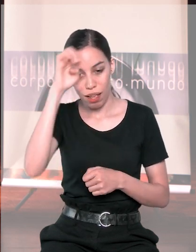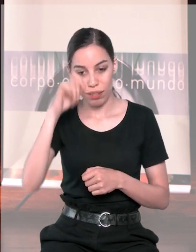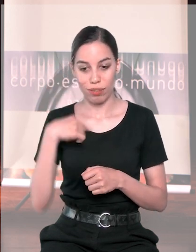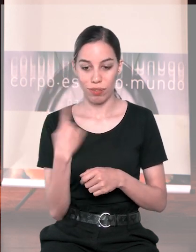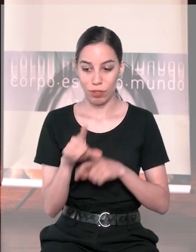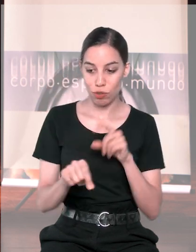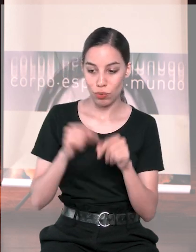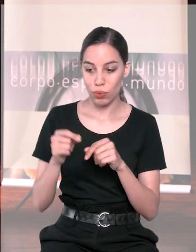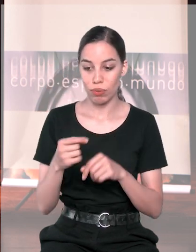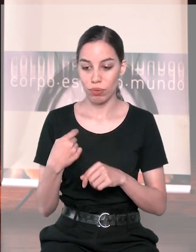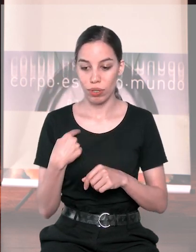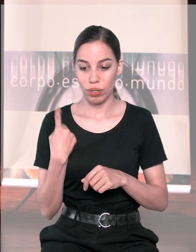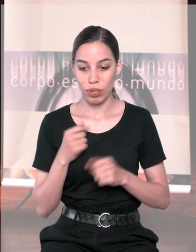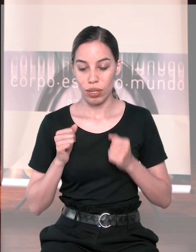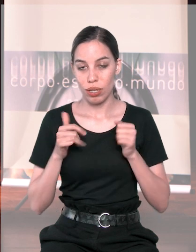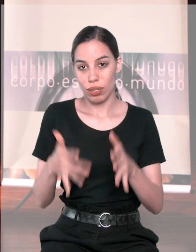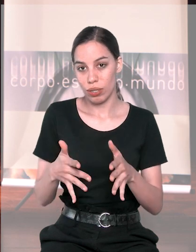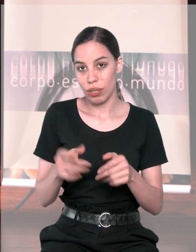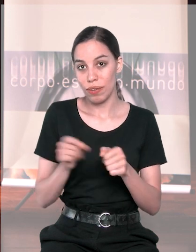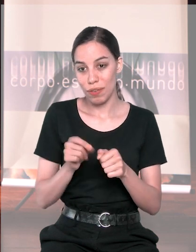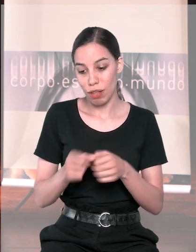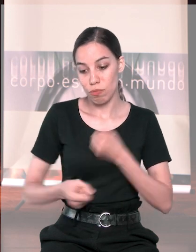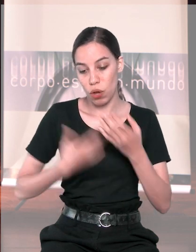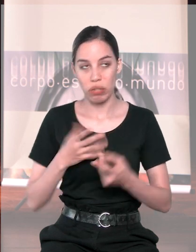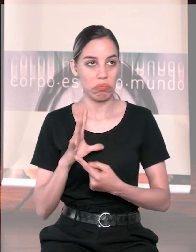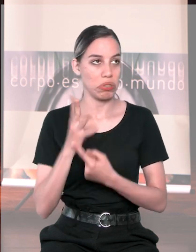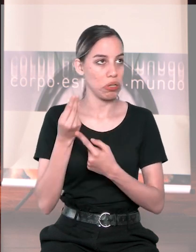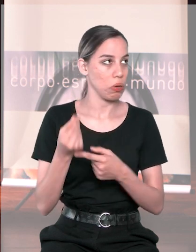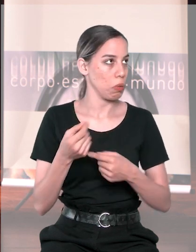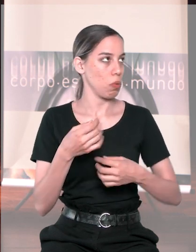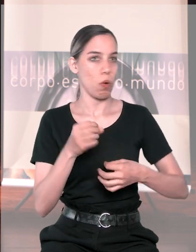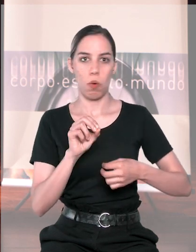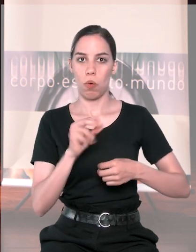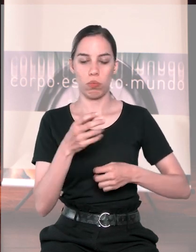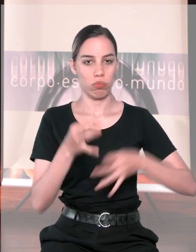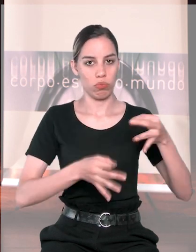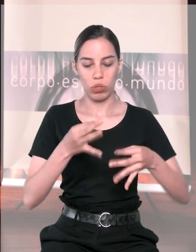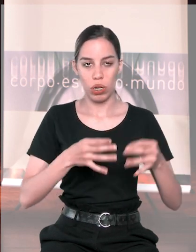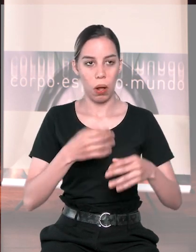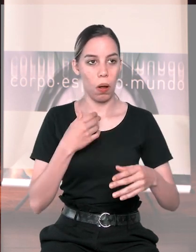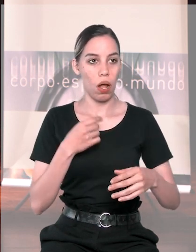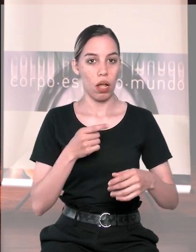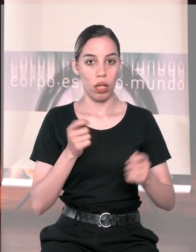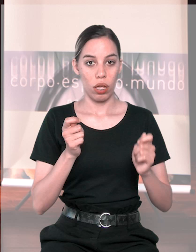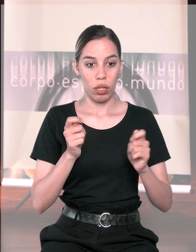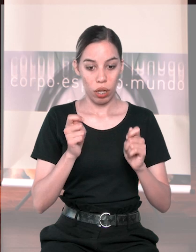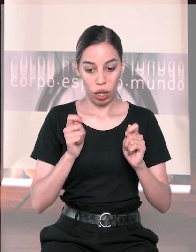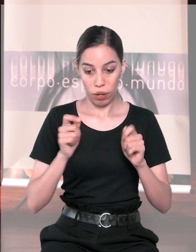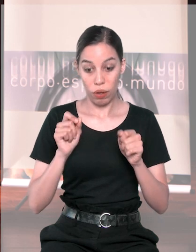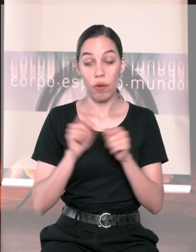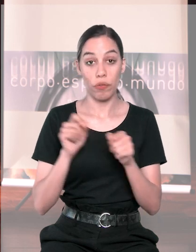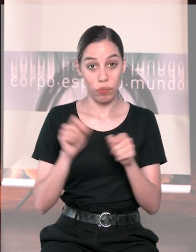escolhas, dos nossos atos. É isso que faz de nós o poeta, o pintor, o escritor, o jurista, o economista. É essa dimensão do ato